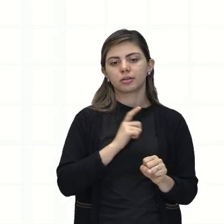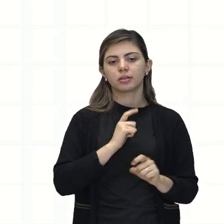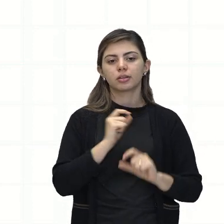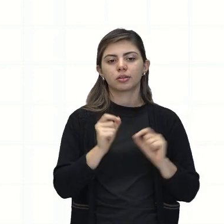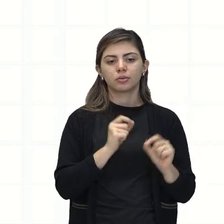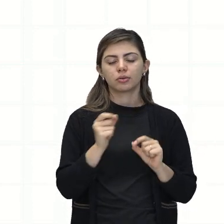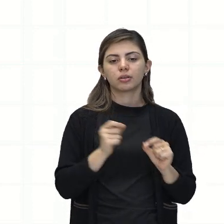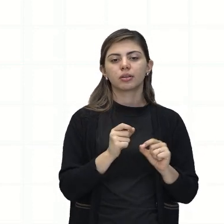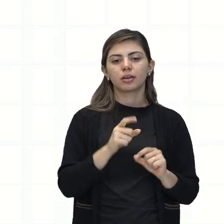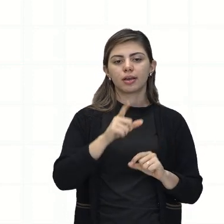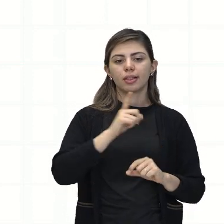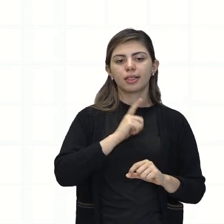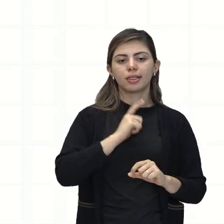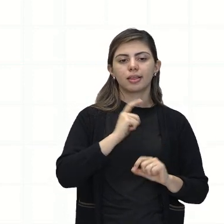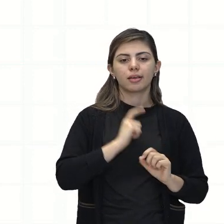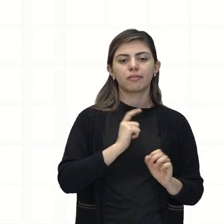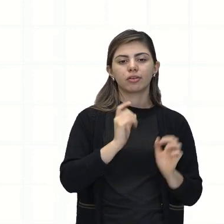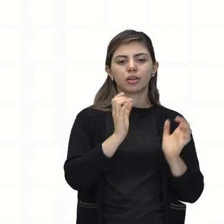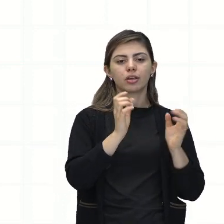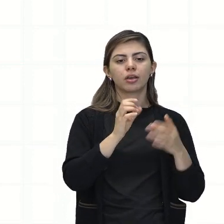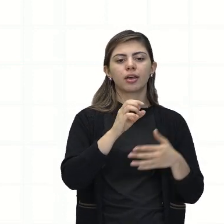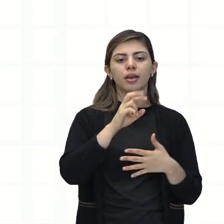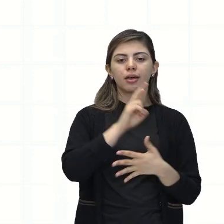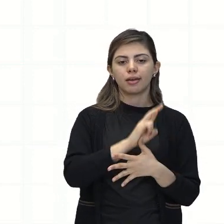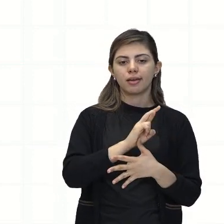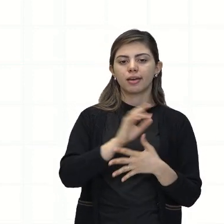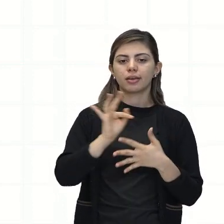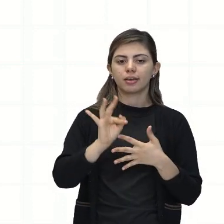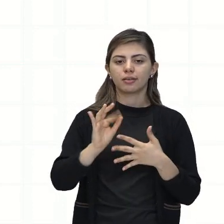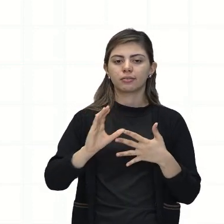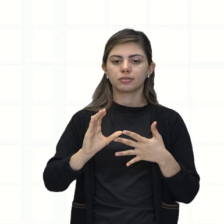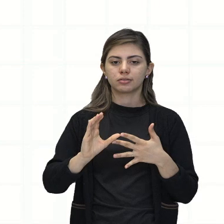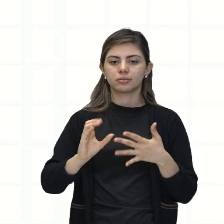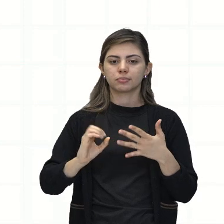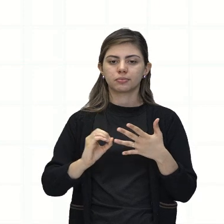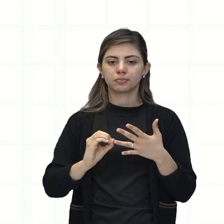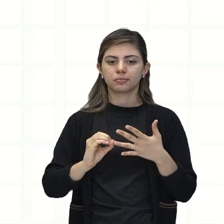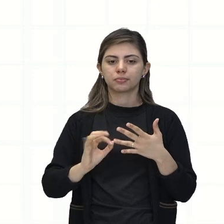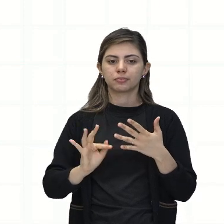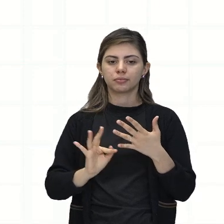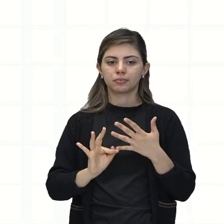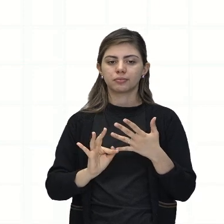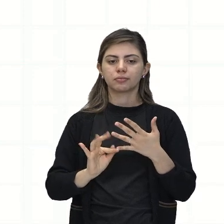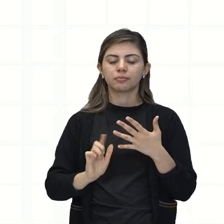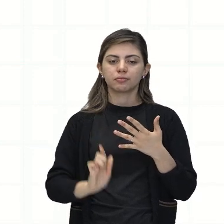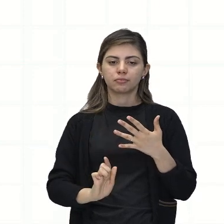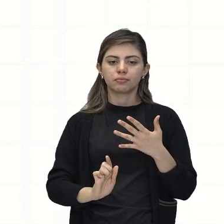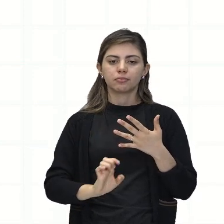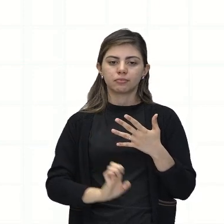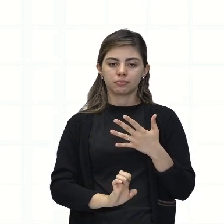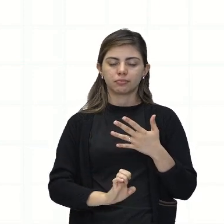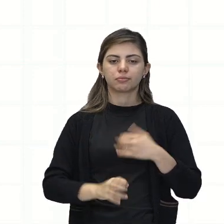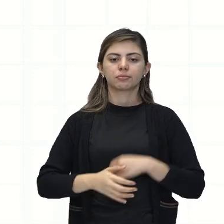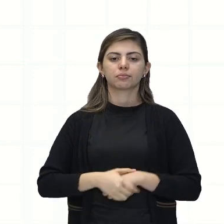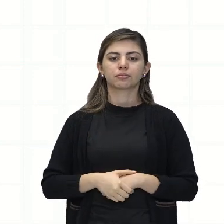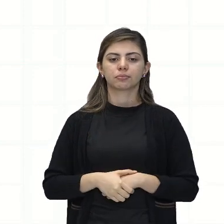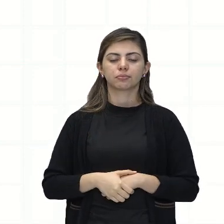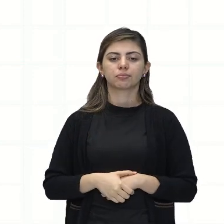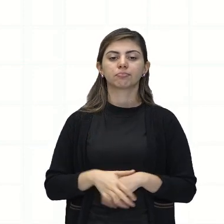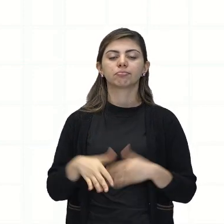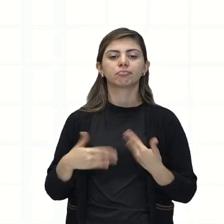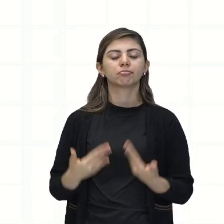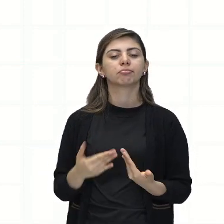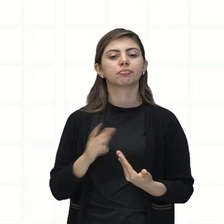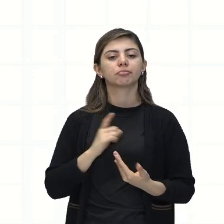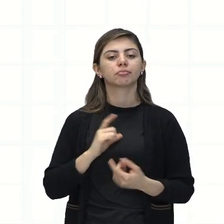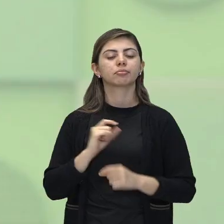reino, filo, classe, ordem, família, gênero e espécie. E assim